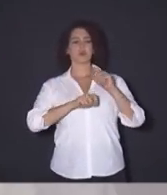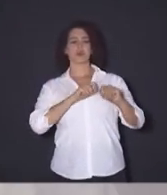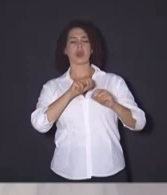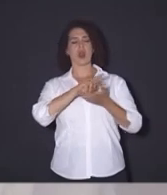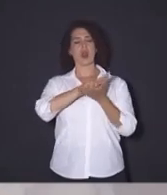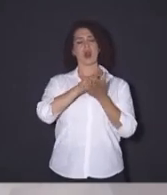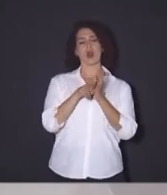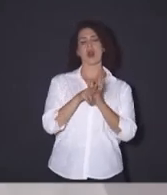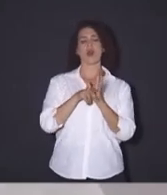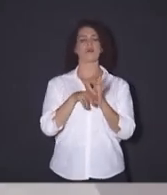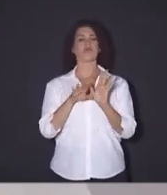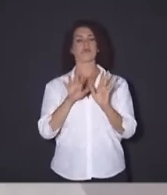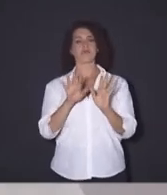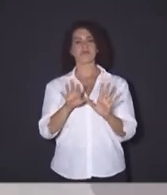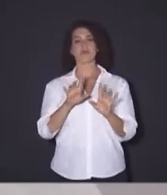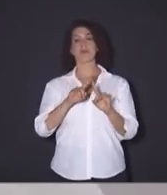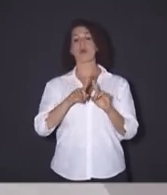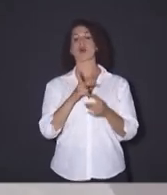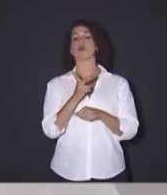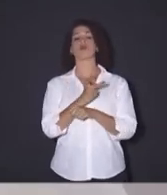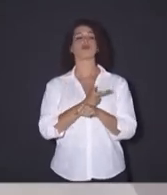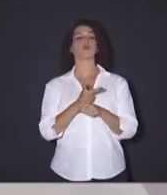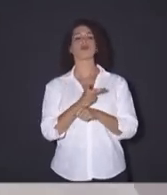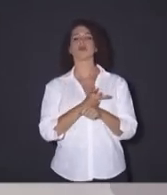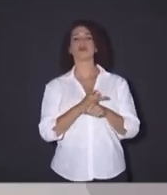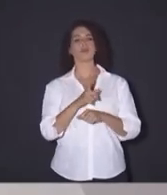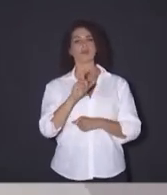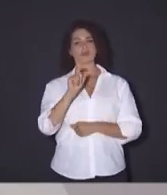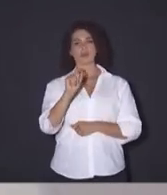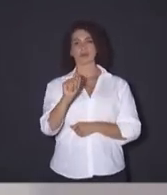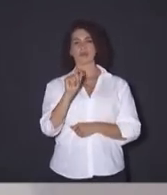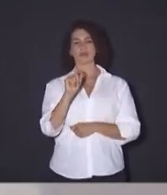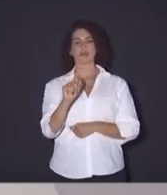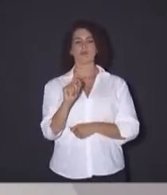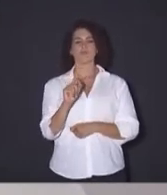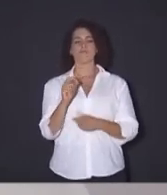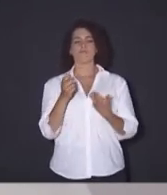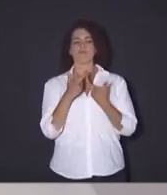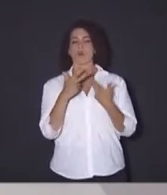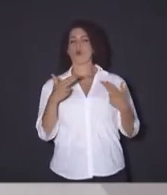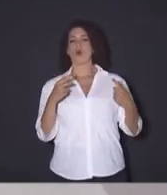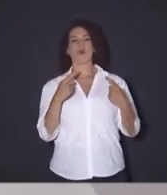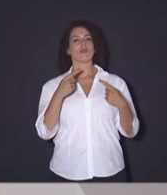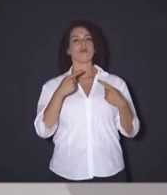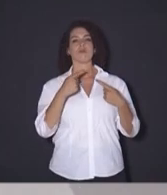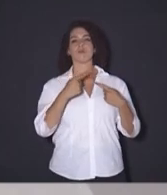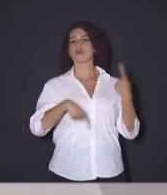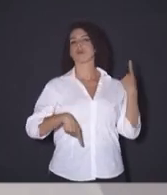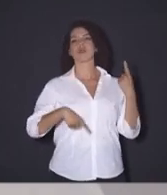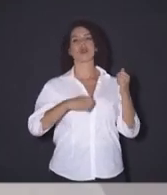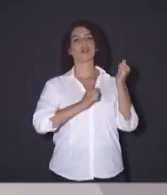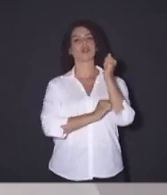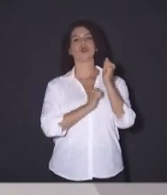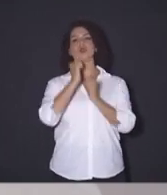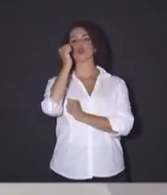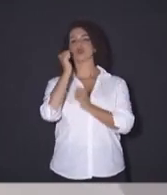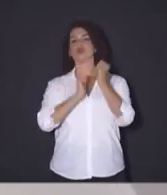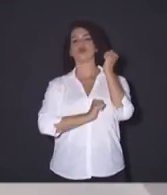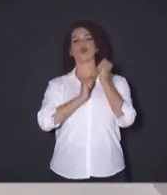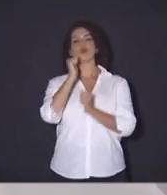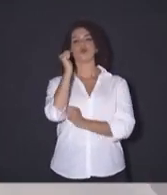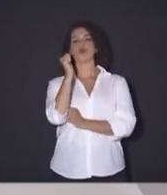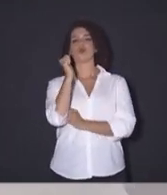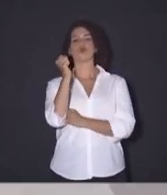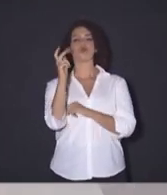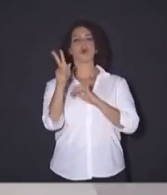ou não e sim buscar iniciativas que não estejam envolvidas com dentro de indústrias de construção